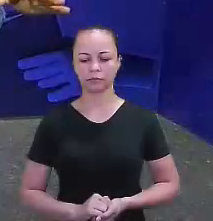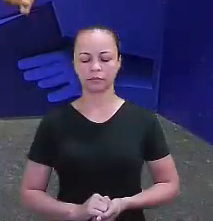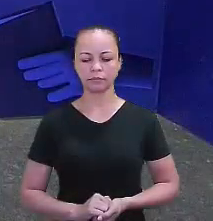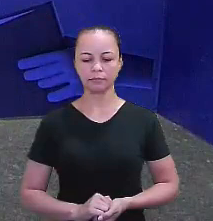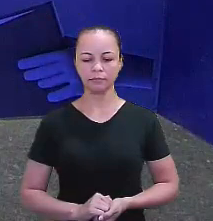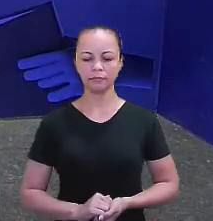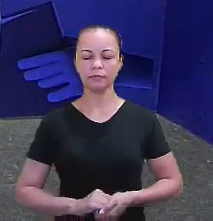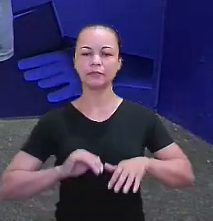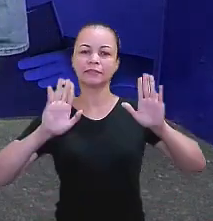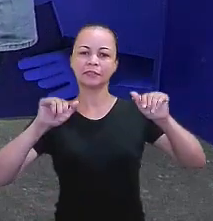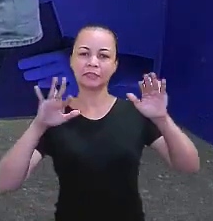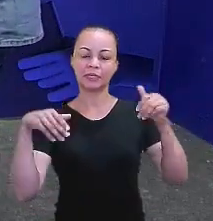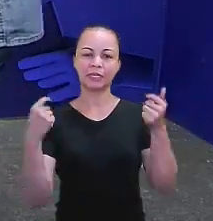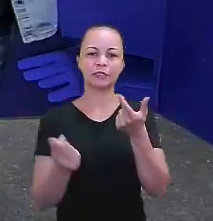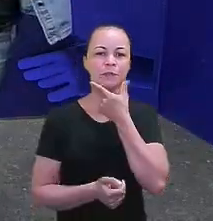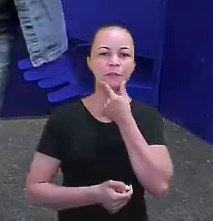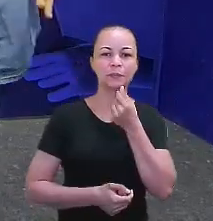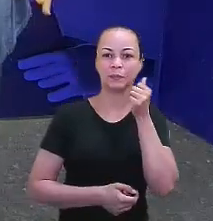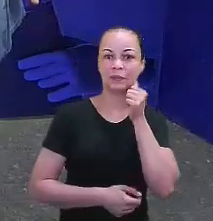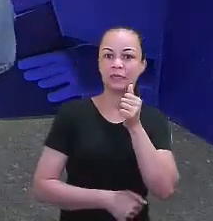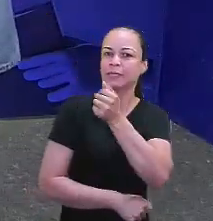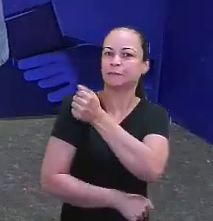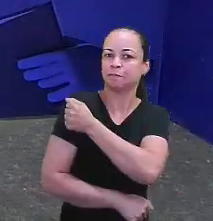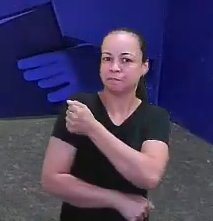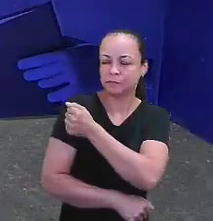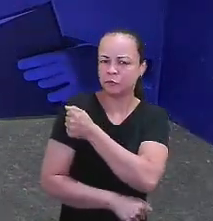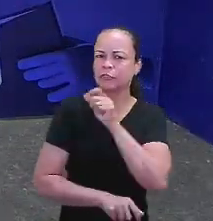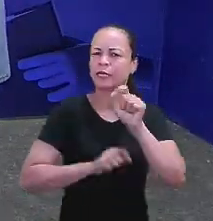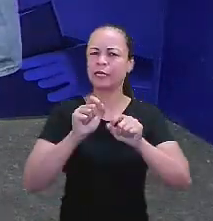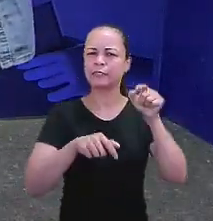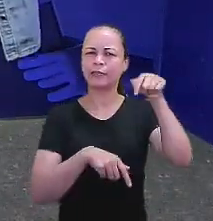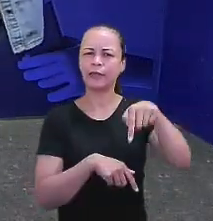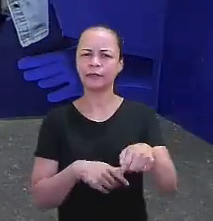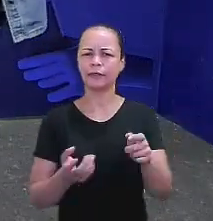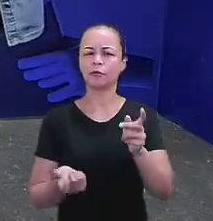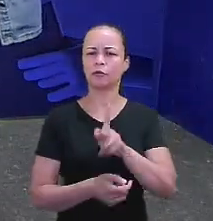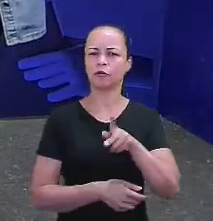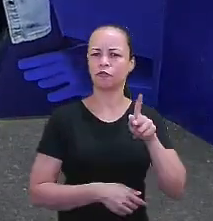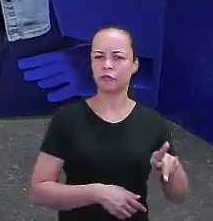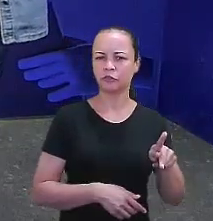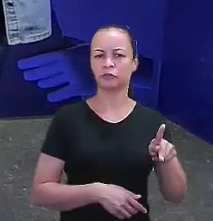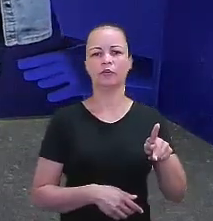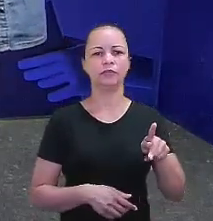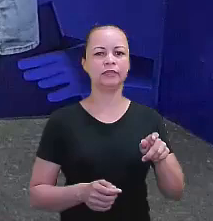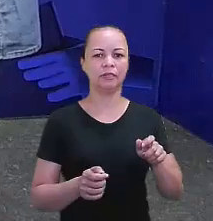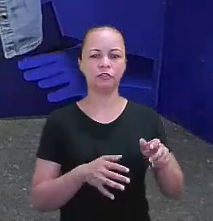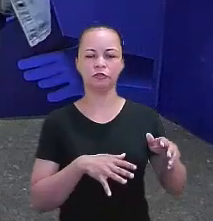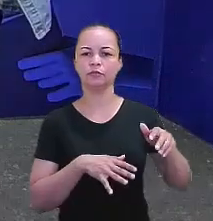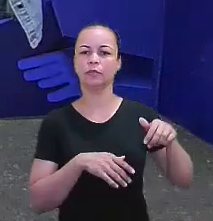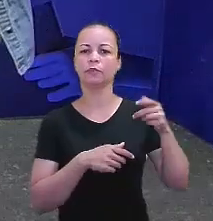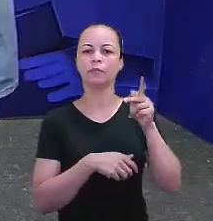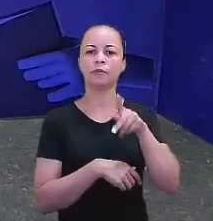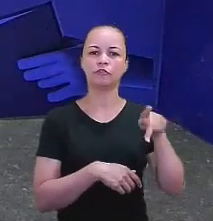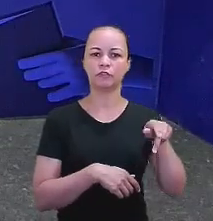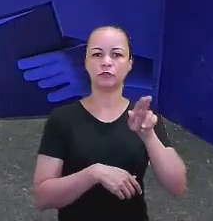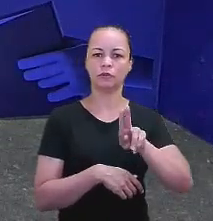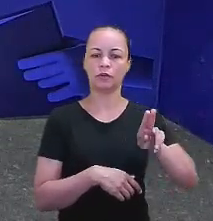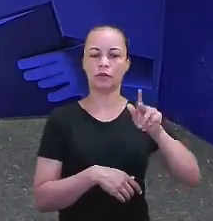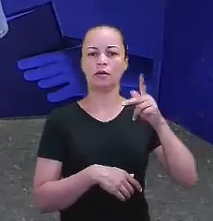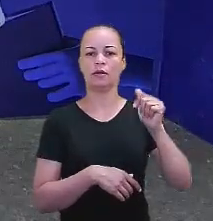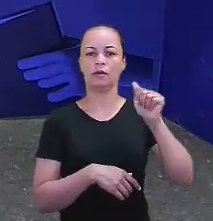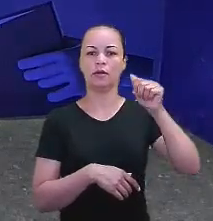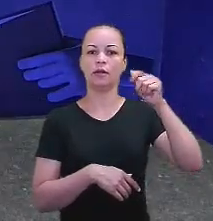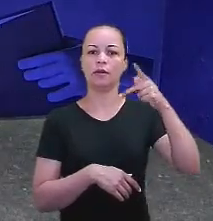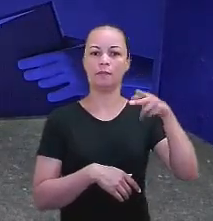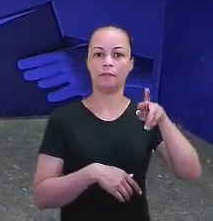Salve, salve, aluna e aluno. Quem é que está aqui na área? O professor Aprígio, fazendo aquela perguntinha básica, fofinha. Tem aluno aí?